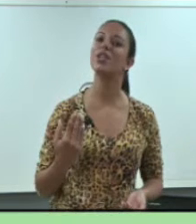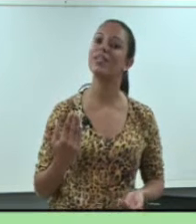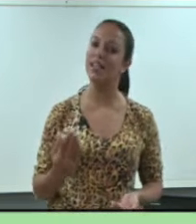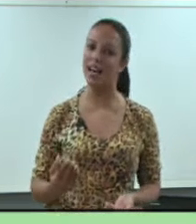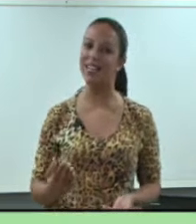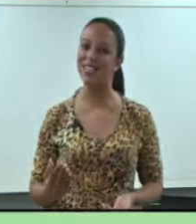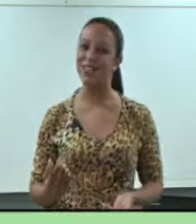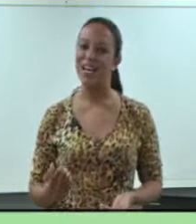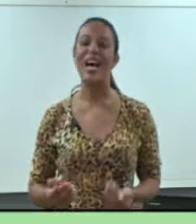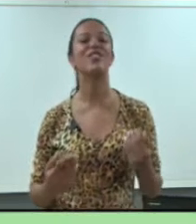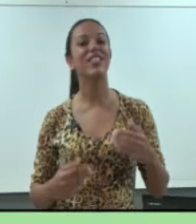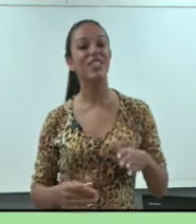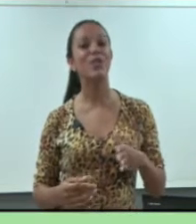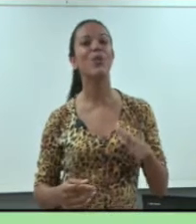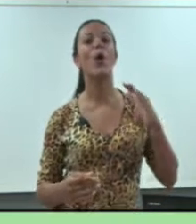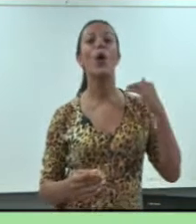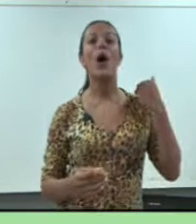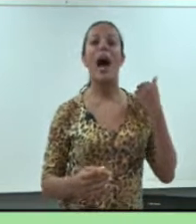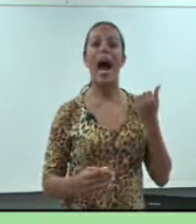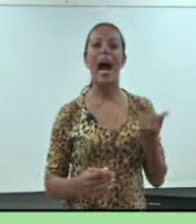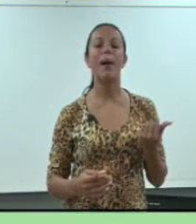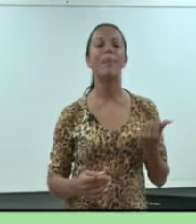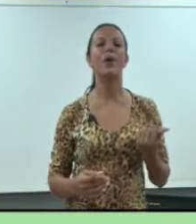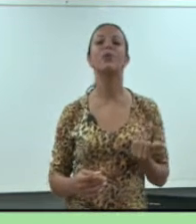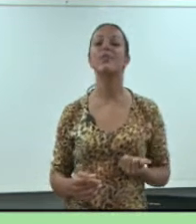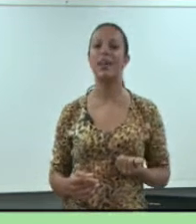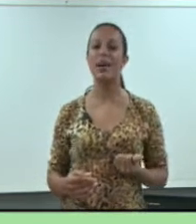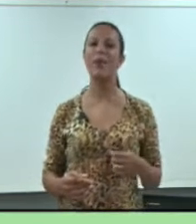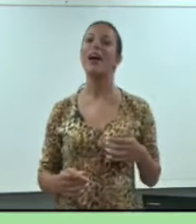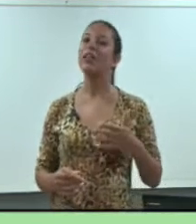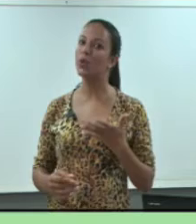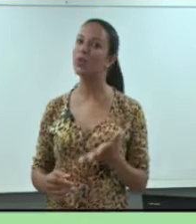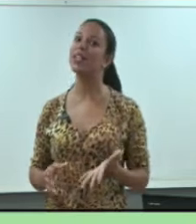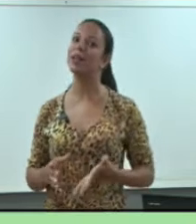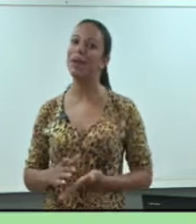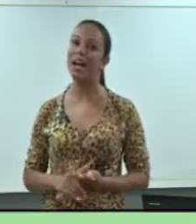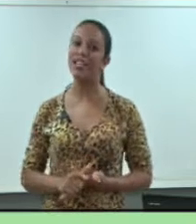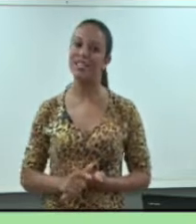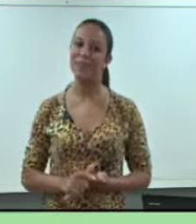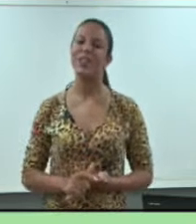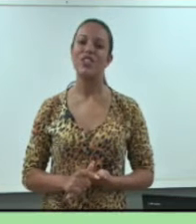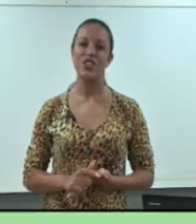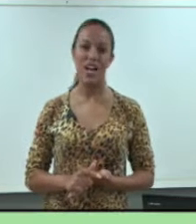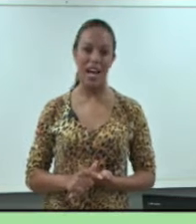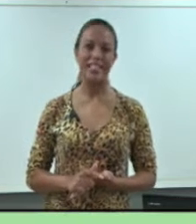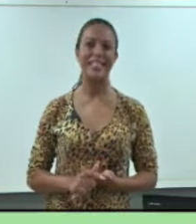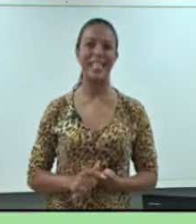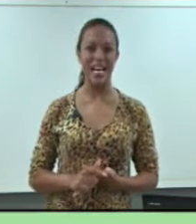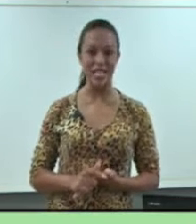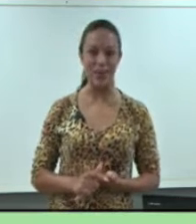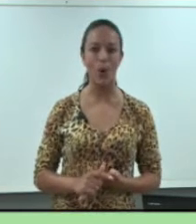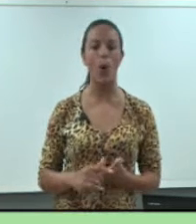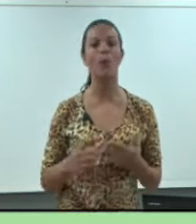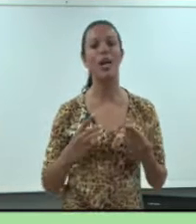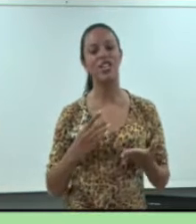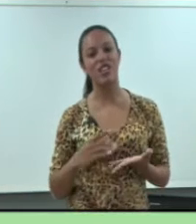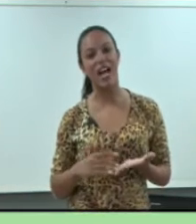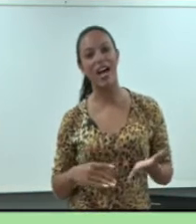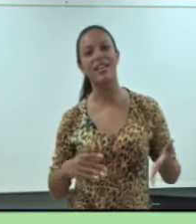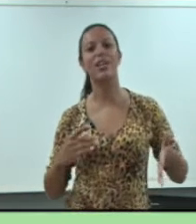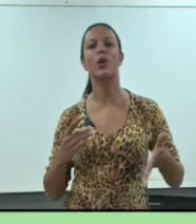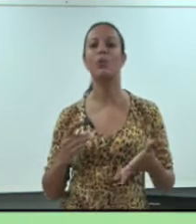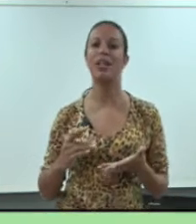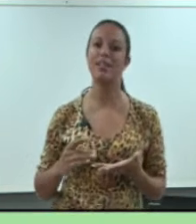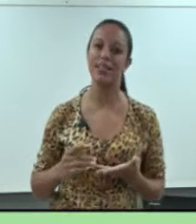a outros seres a gente estudou a reprodução dos animais já né isso